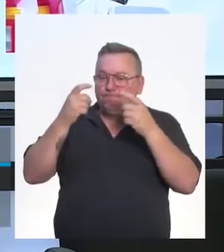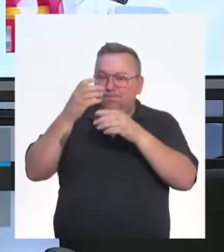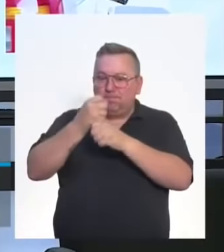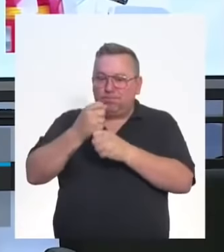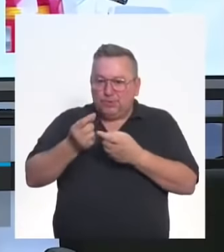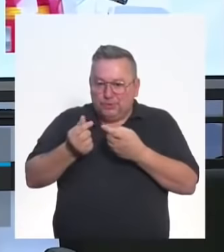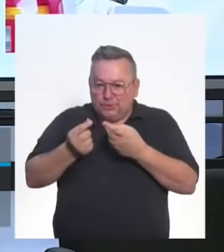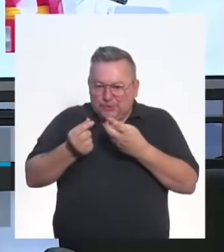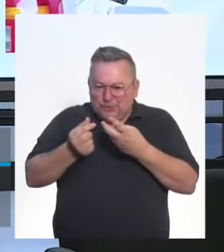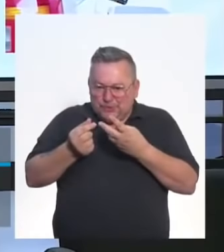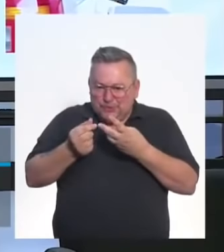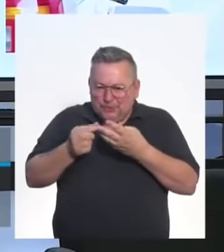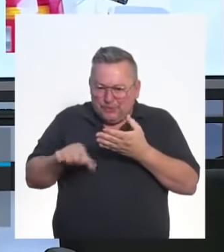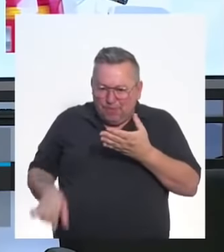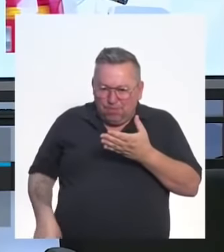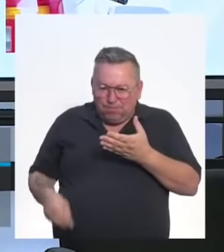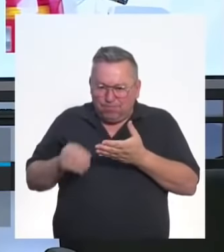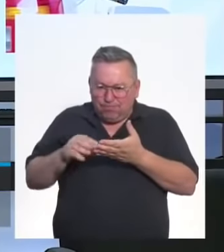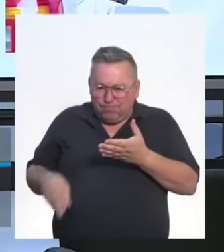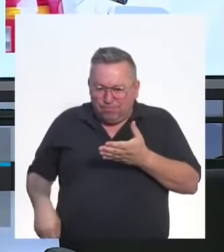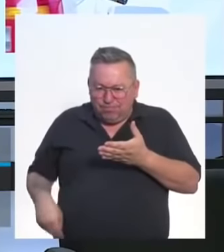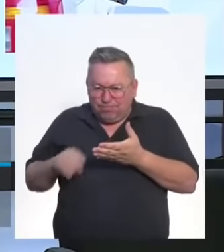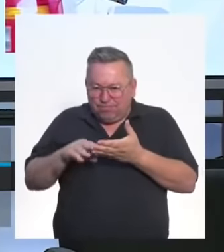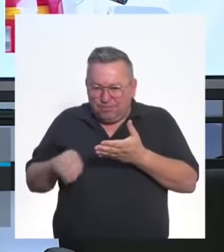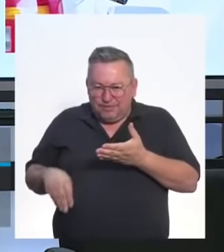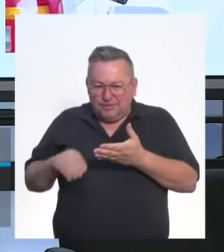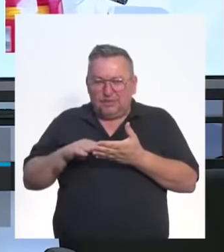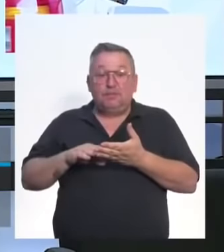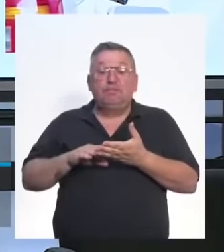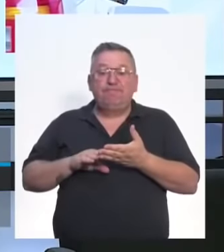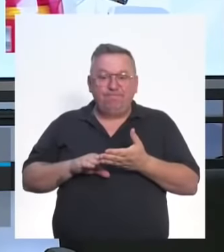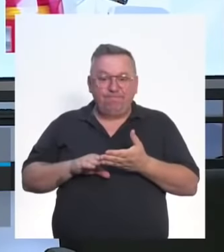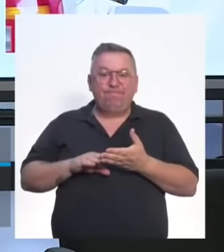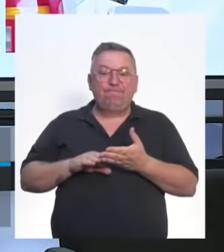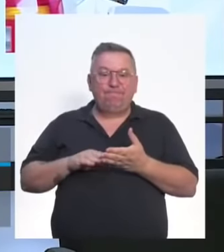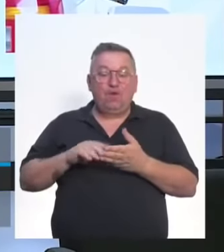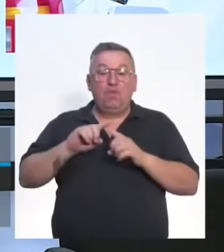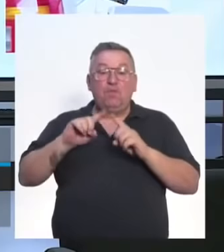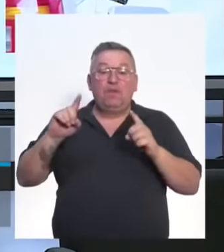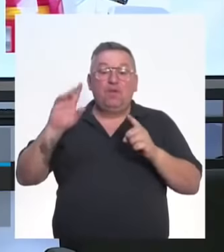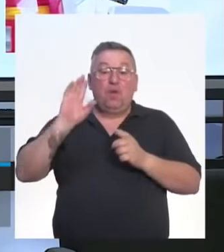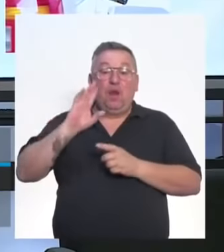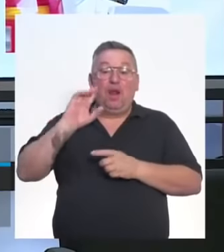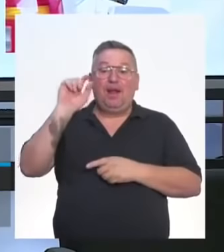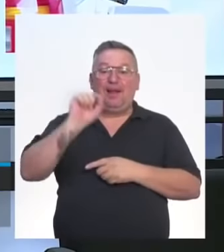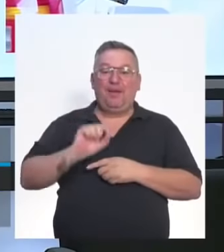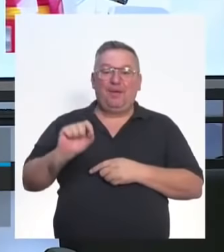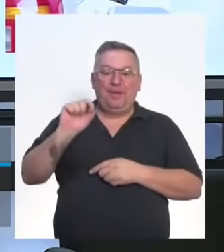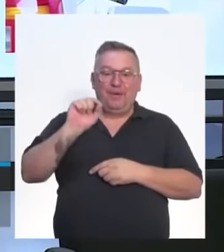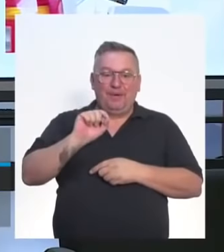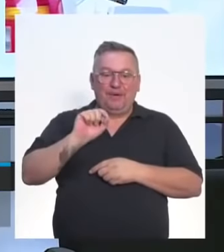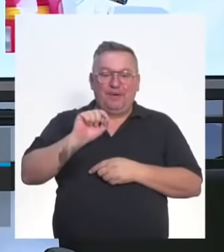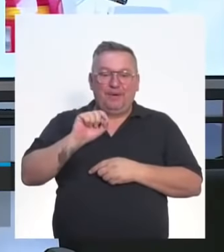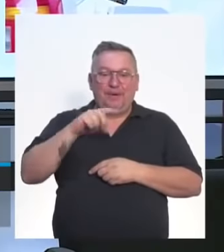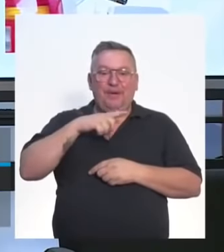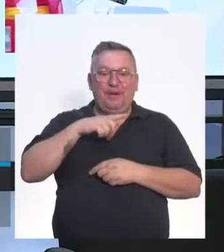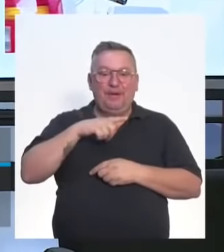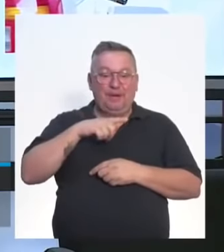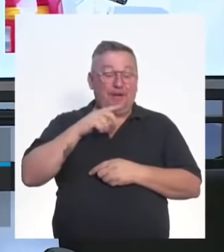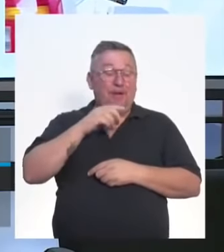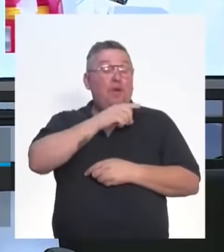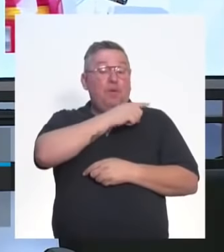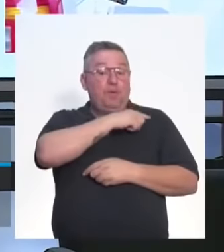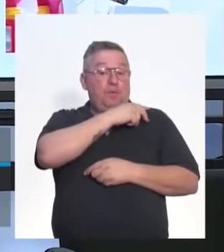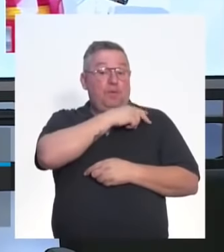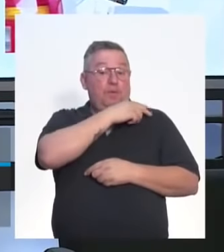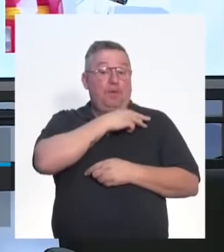contando dinheiro, por exemplo. Mas o grande barato todo desse processo, né, e lá no ensino médio a gente vai trabalhar